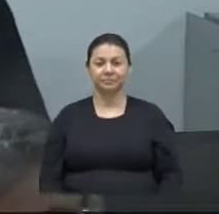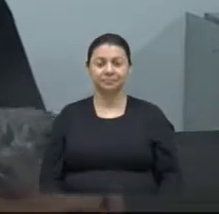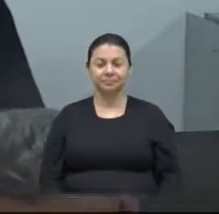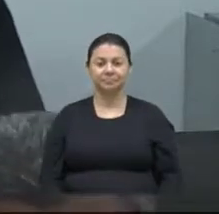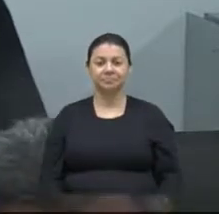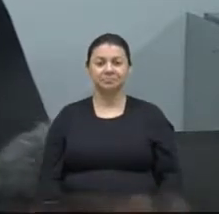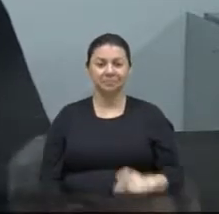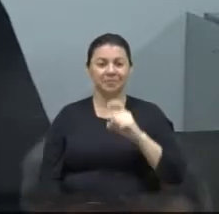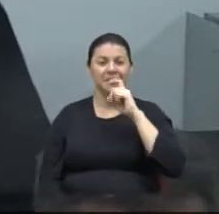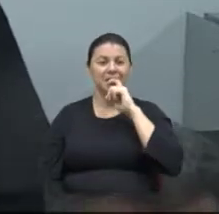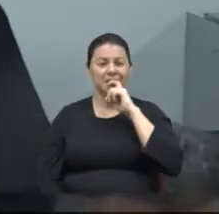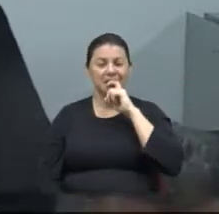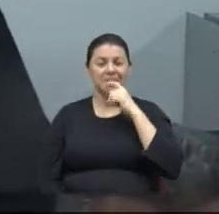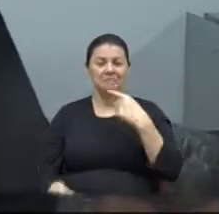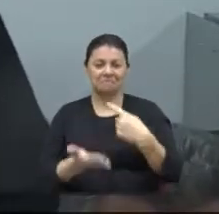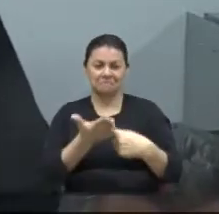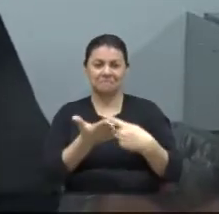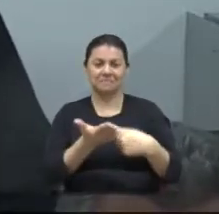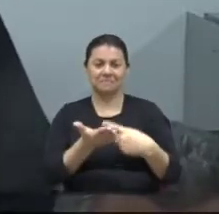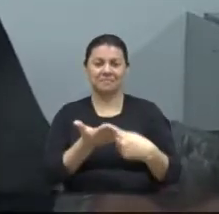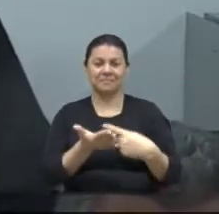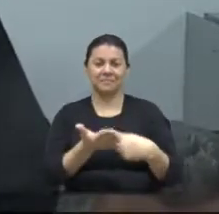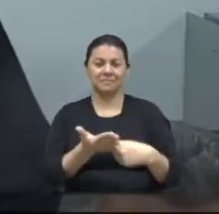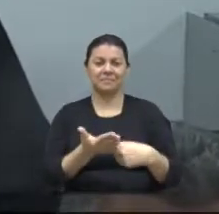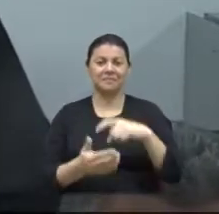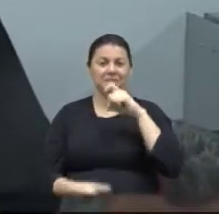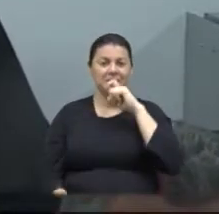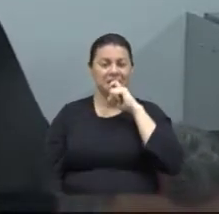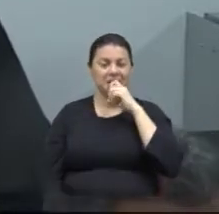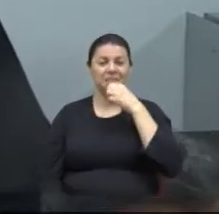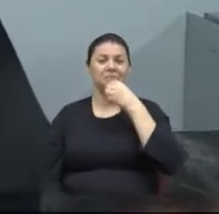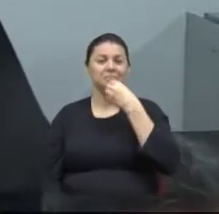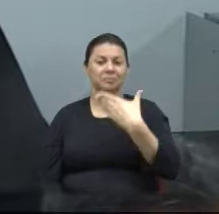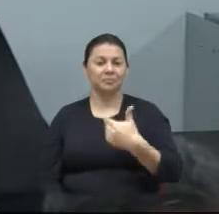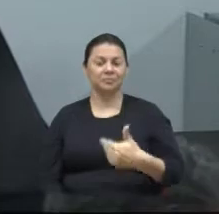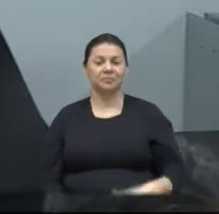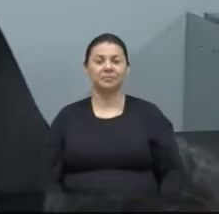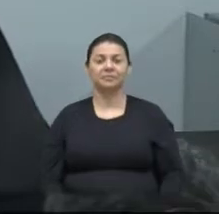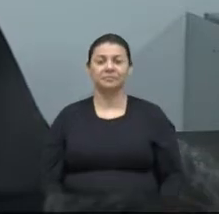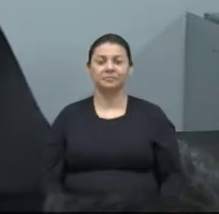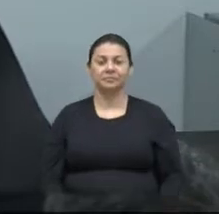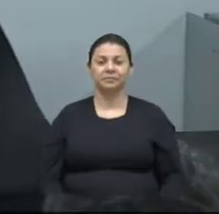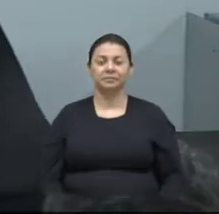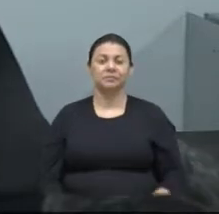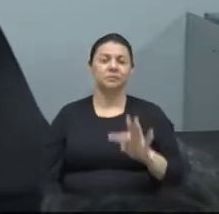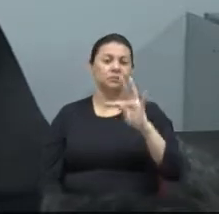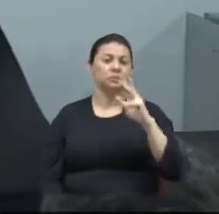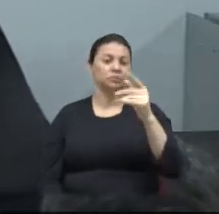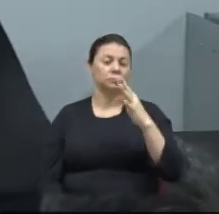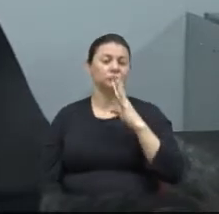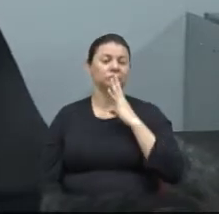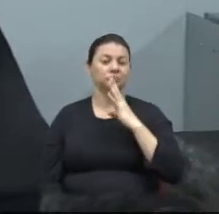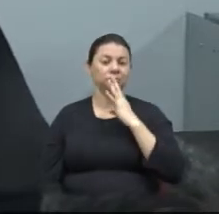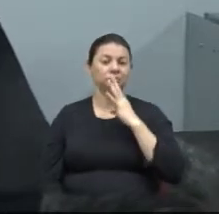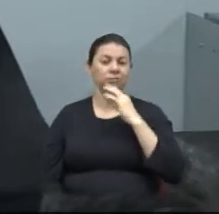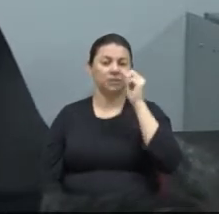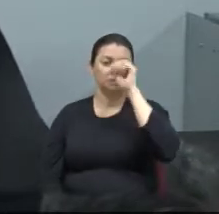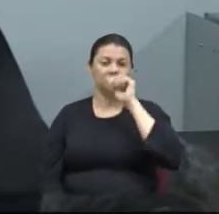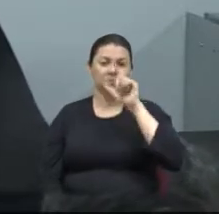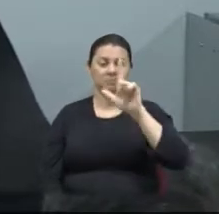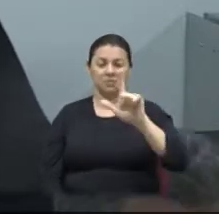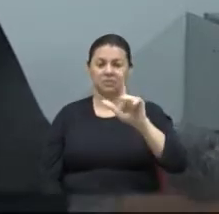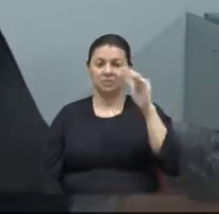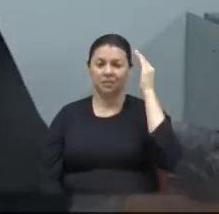santa porque todos que conhecem a igreja presbiteriana de limeira sabe qual a importância dela para a cidade de limeira seja